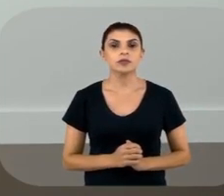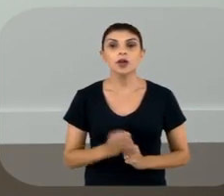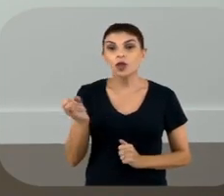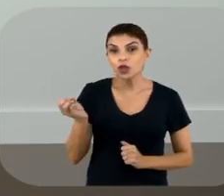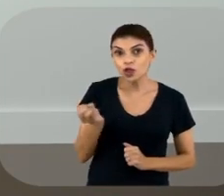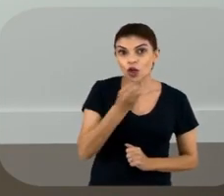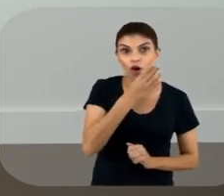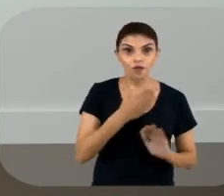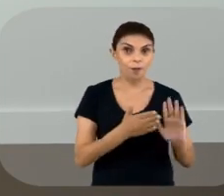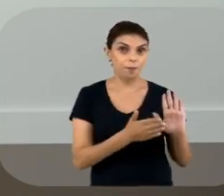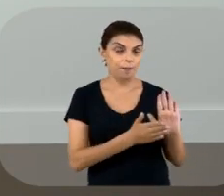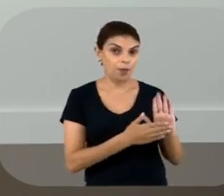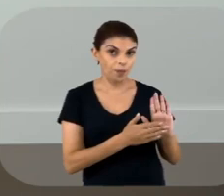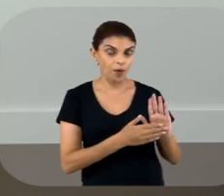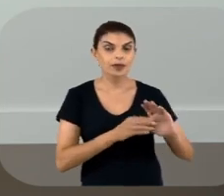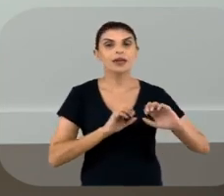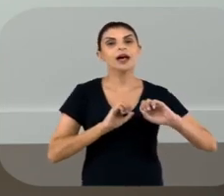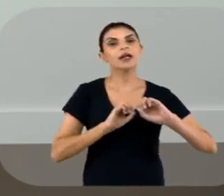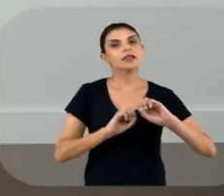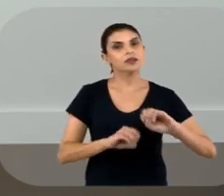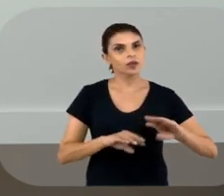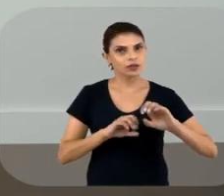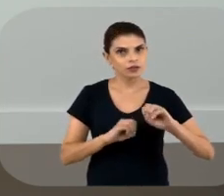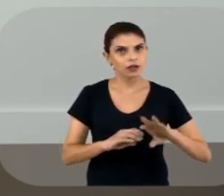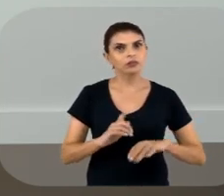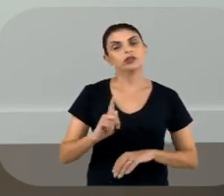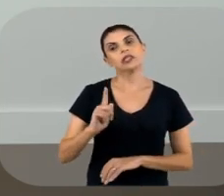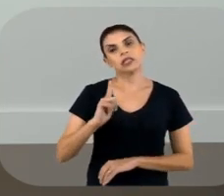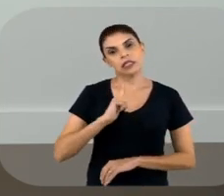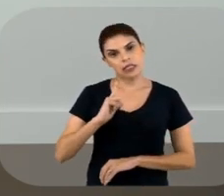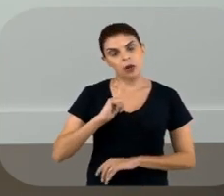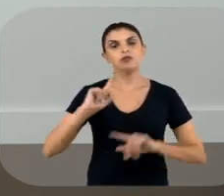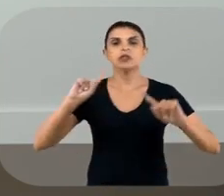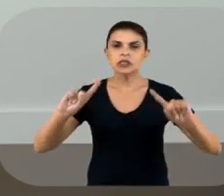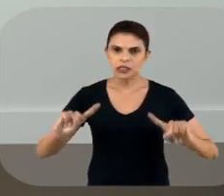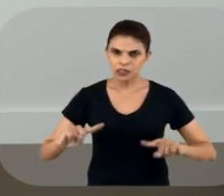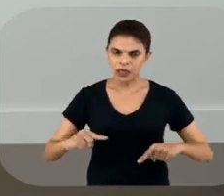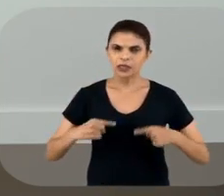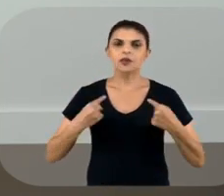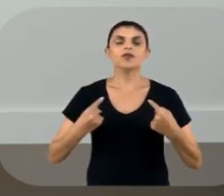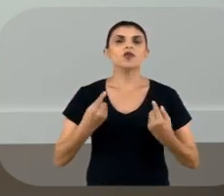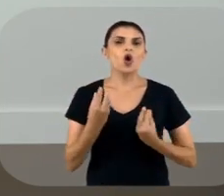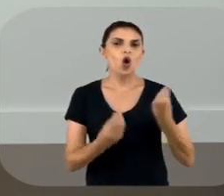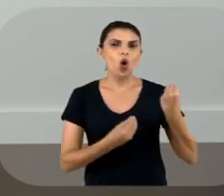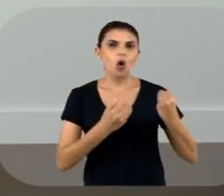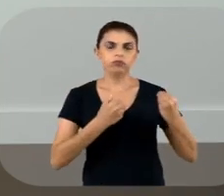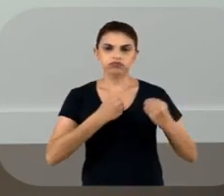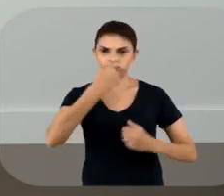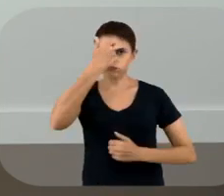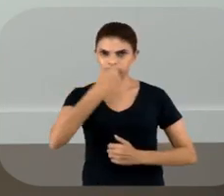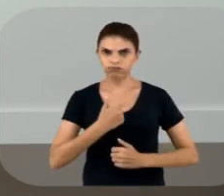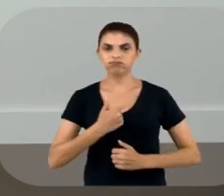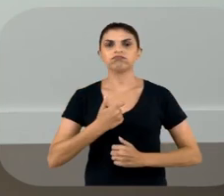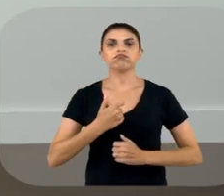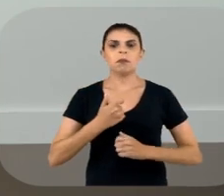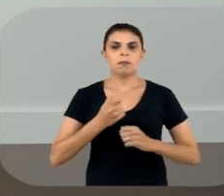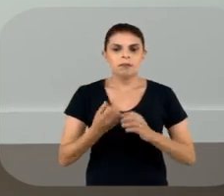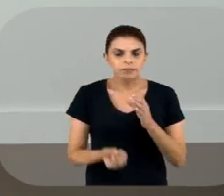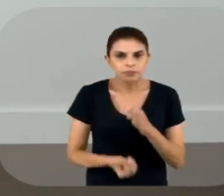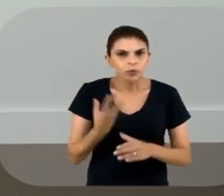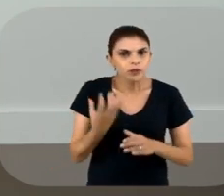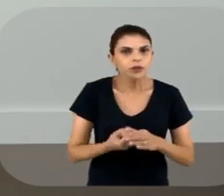junto com essas novas propostas educacionais, então, vem o desafio do desenvolvimento, então,